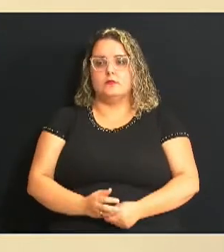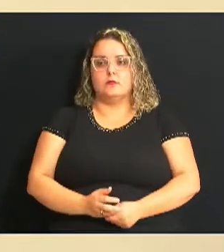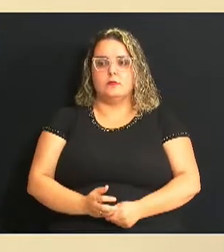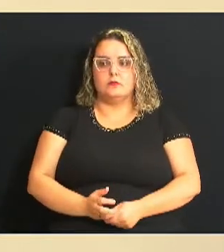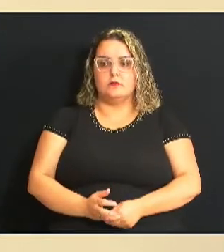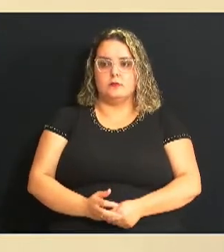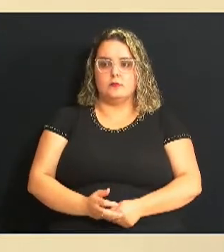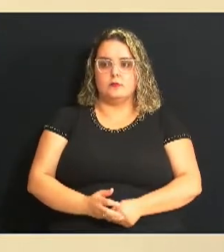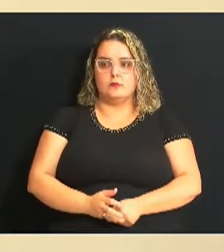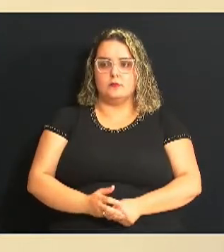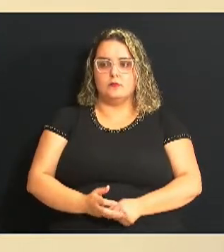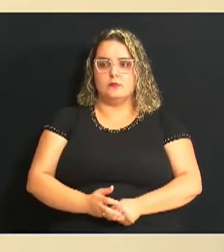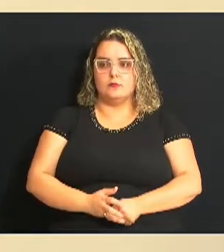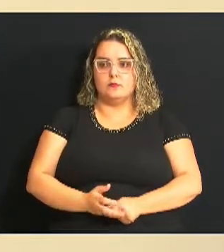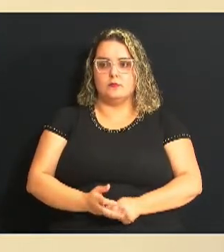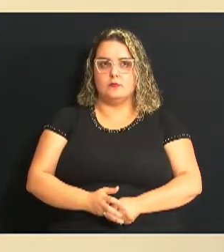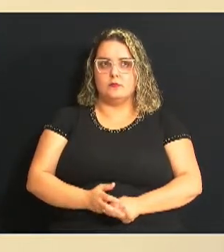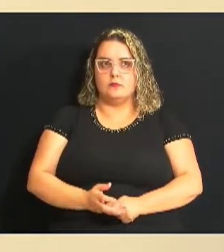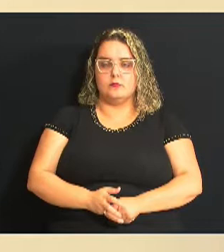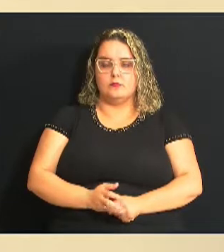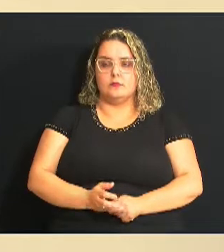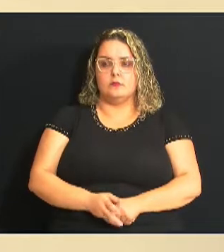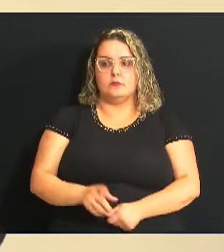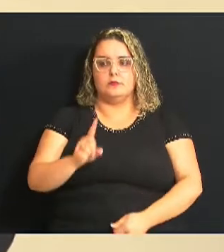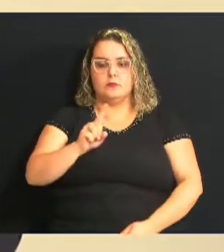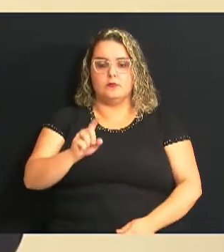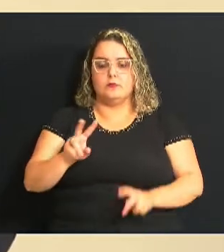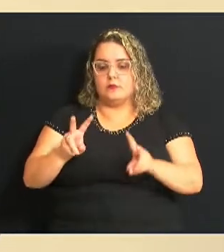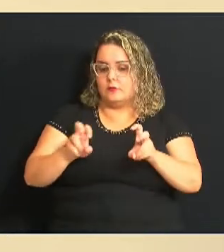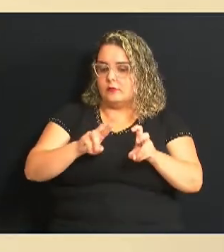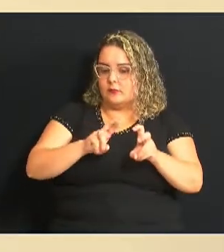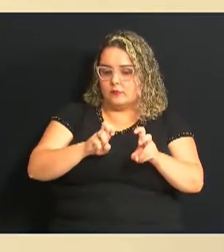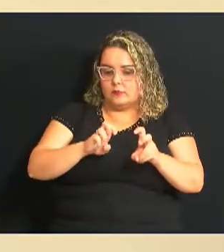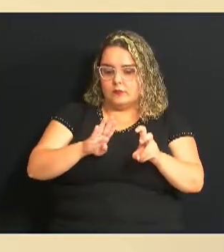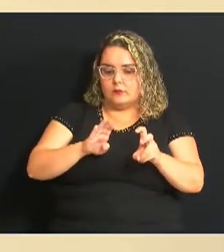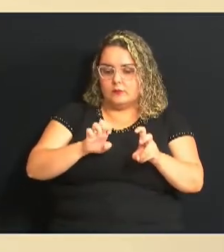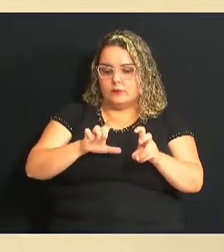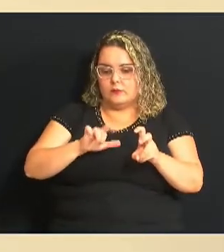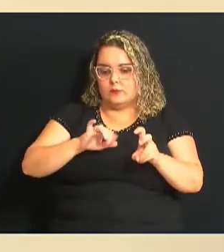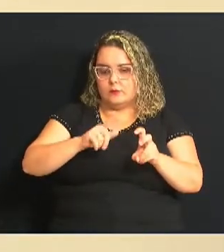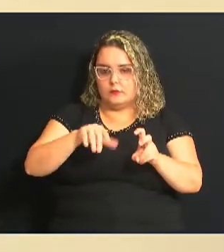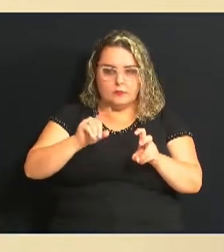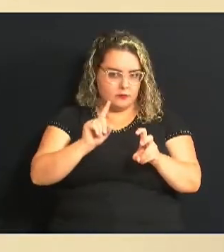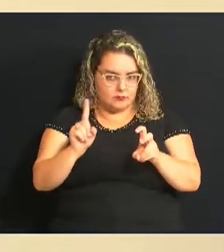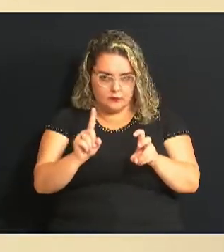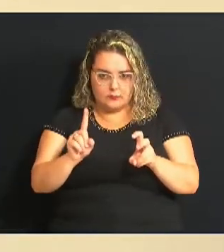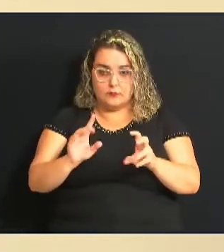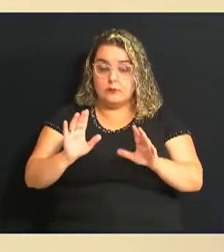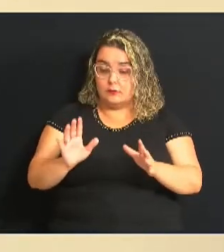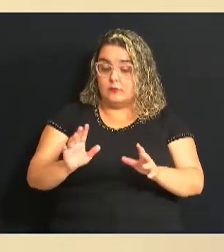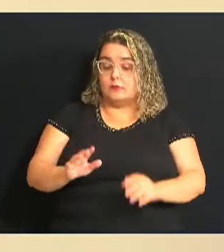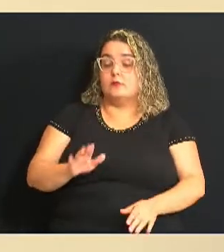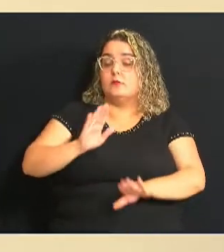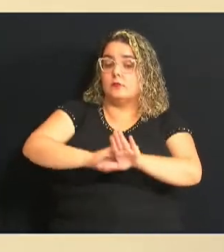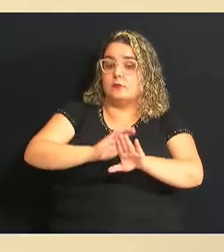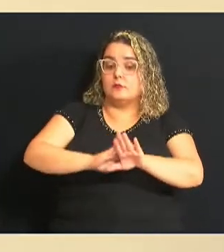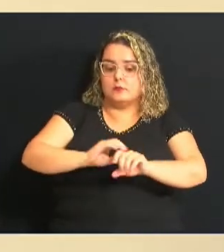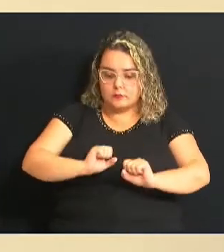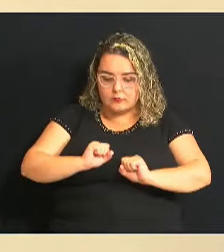não vou dizer de rebelião, mas de audácia. Não é de rebelião, porque era comum que os